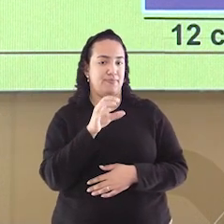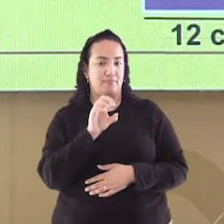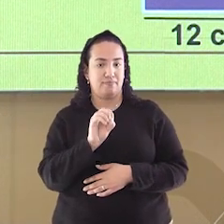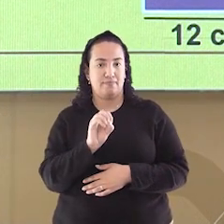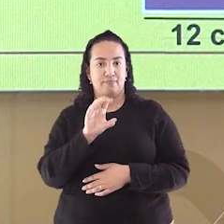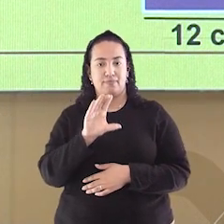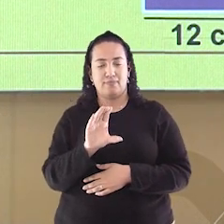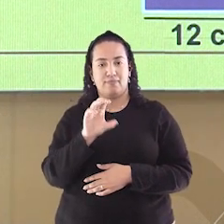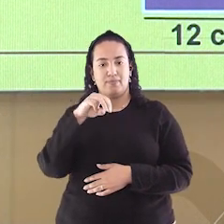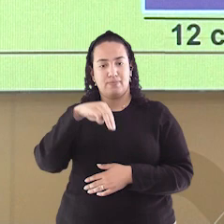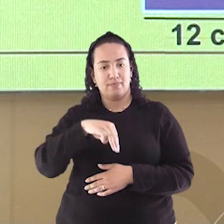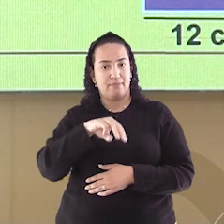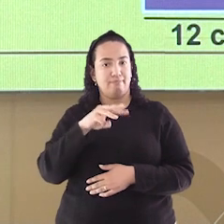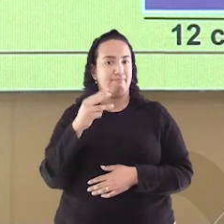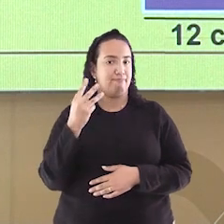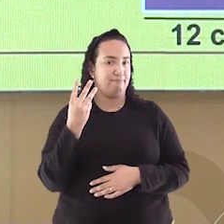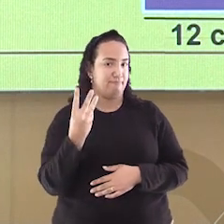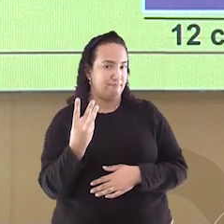5.760